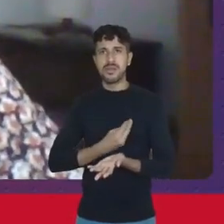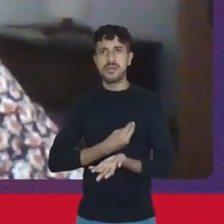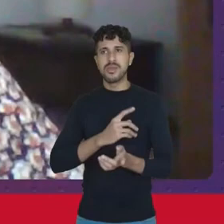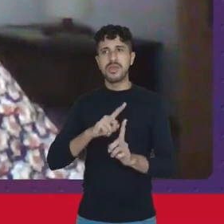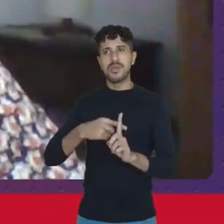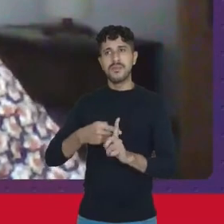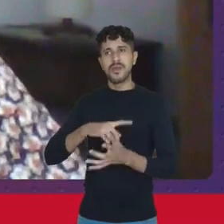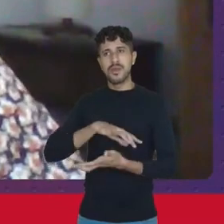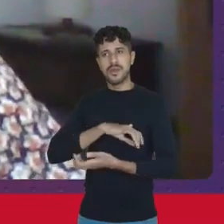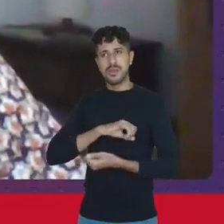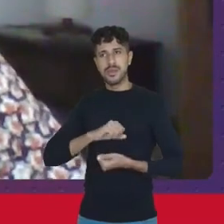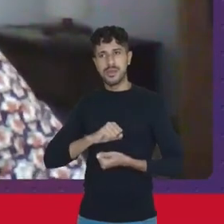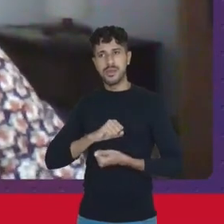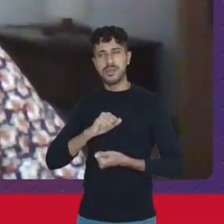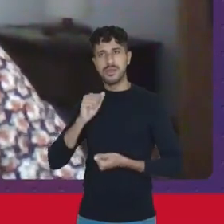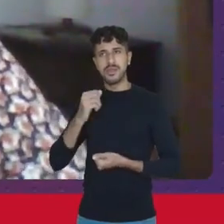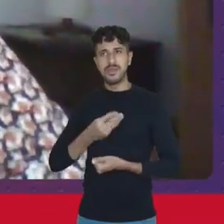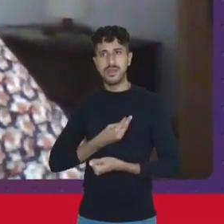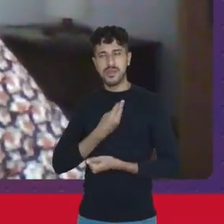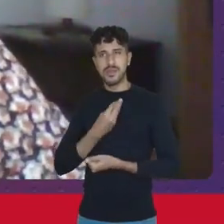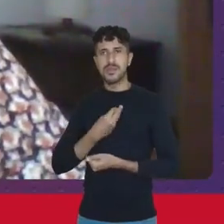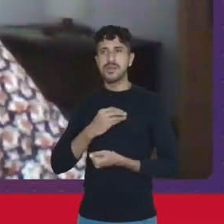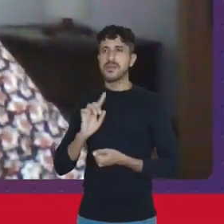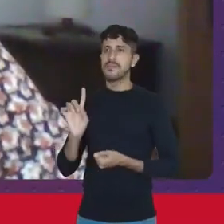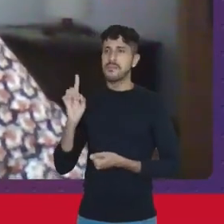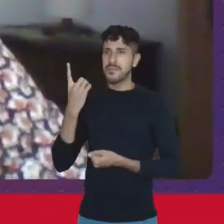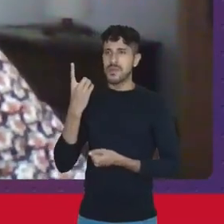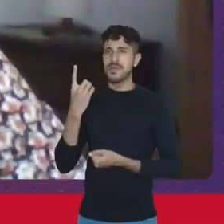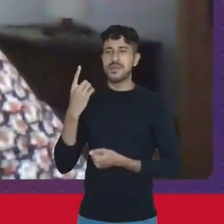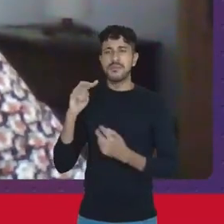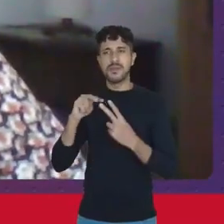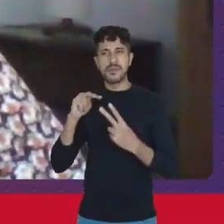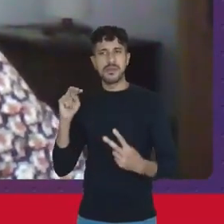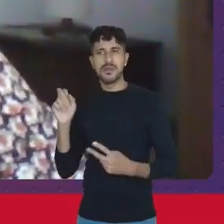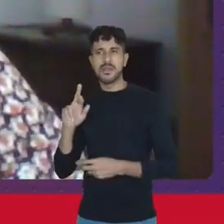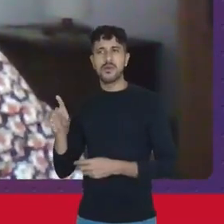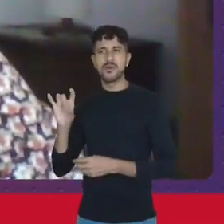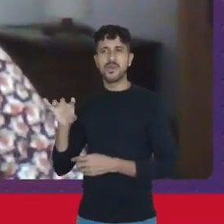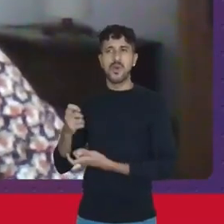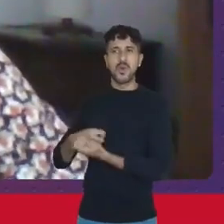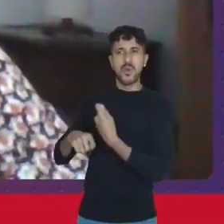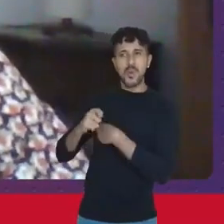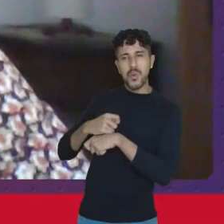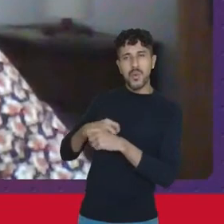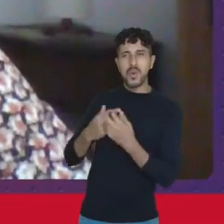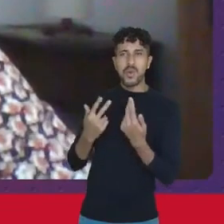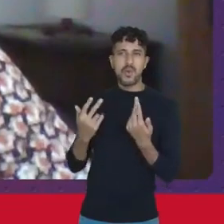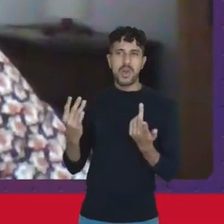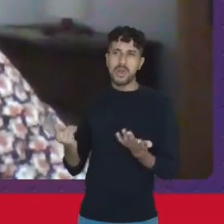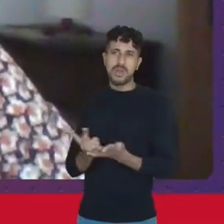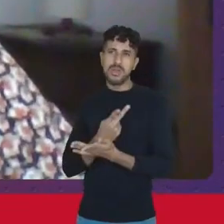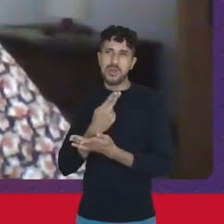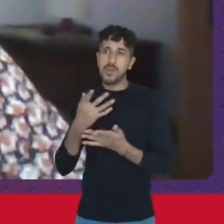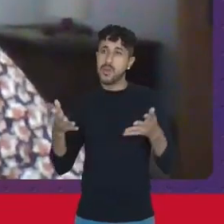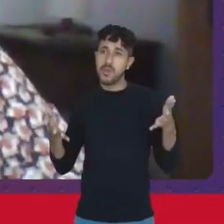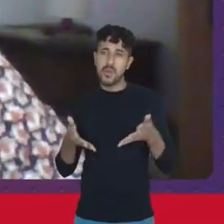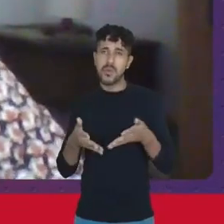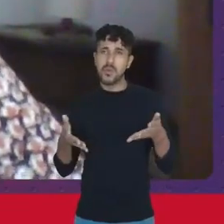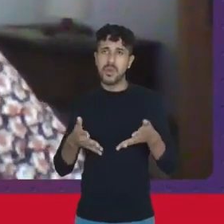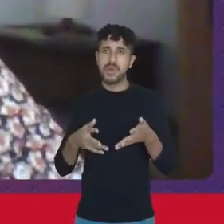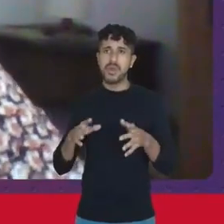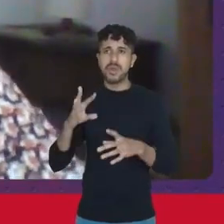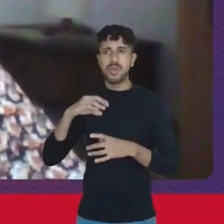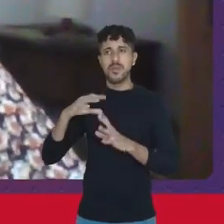a sustentabilidade da vida em primeiro lugar e não o mercado, como é o que acontece hoje